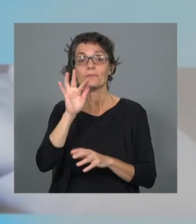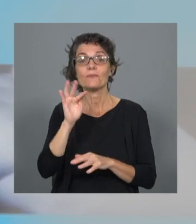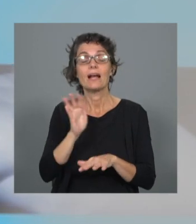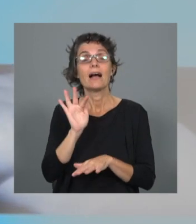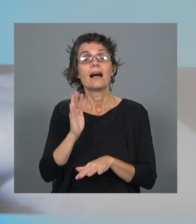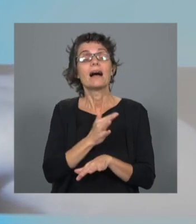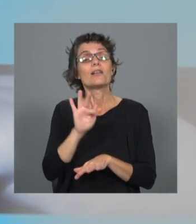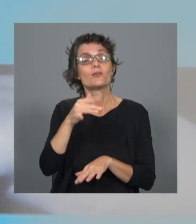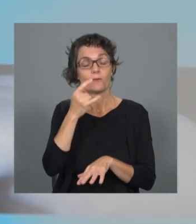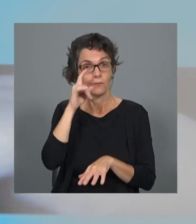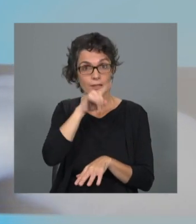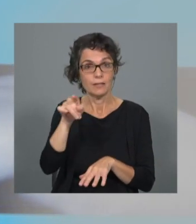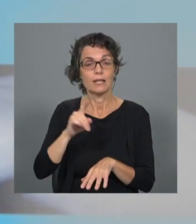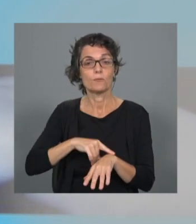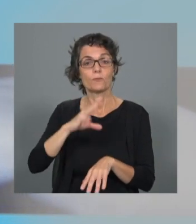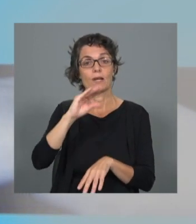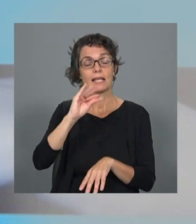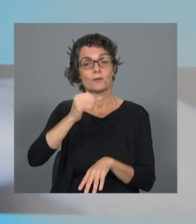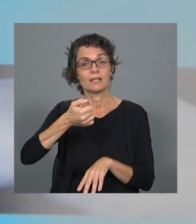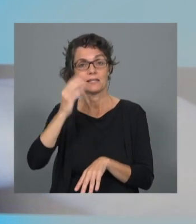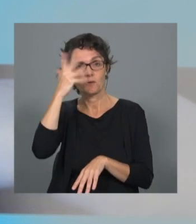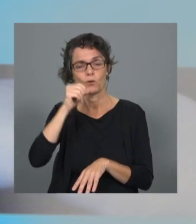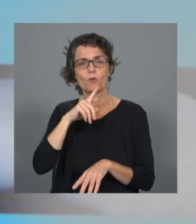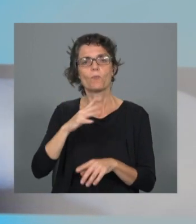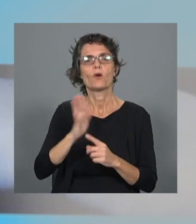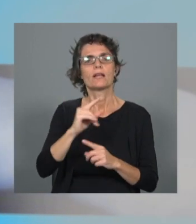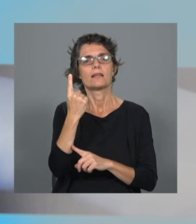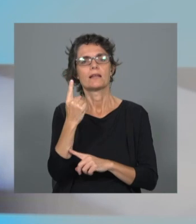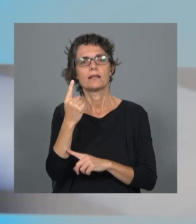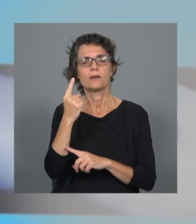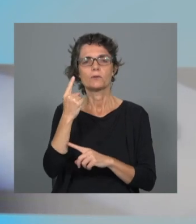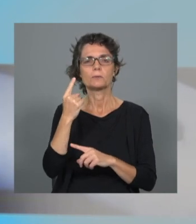pelas 22h45 pode sintonizar a Antena 1 e acompanhar a